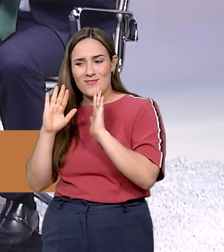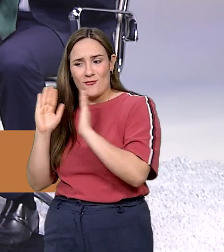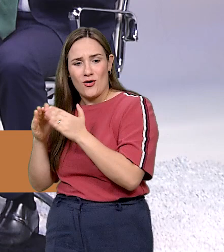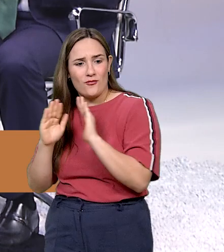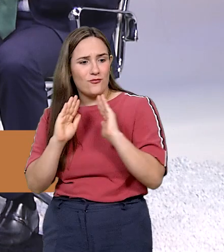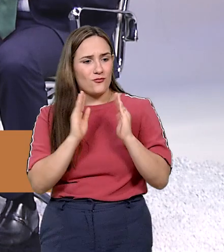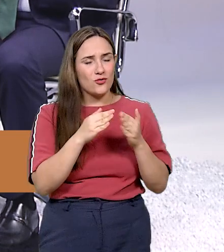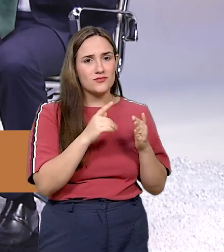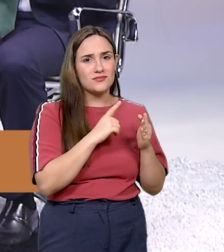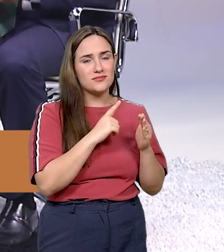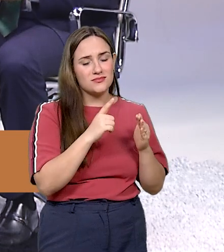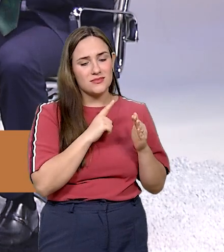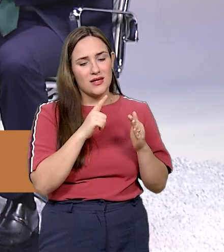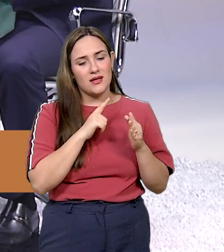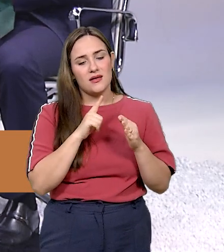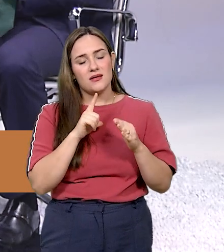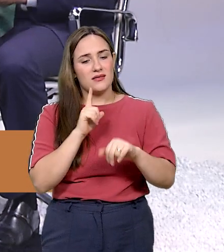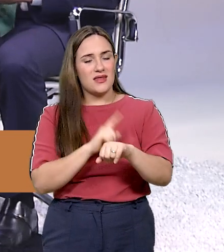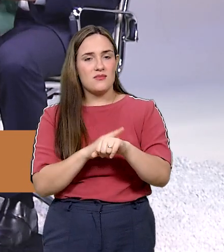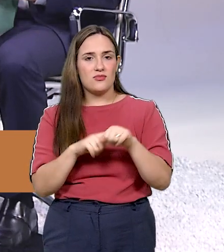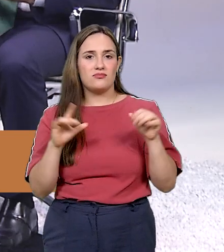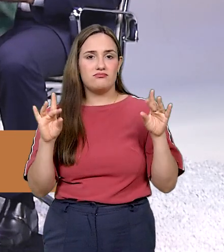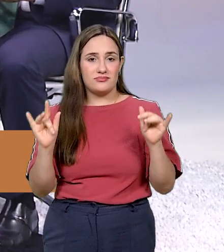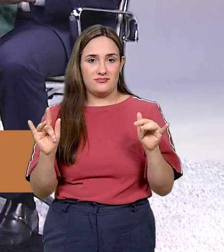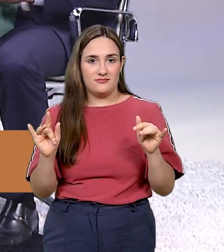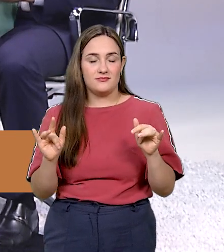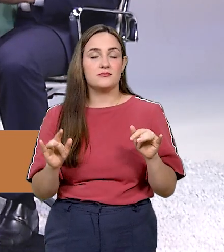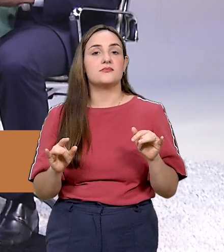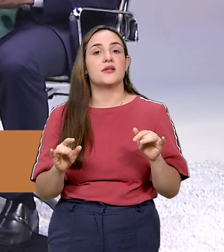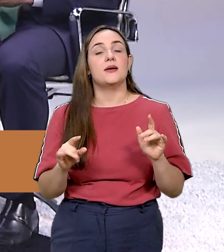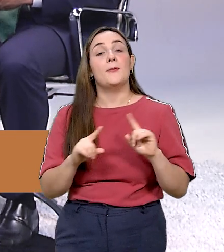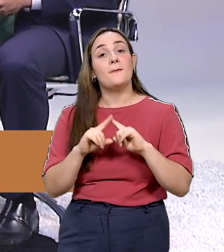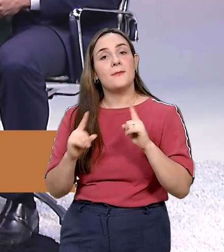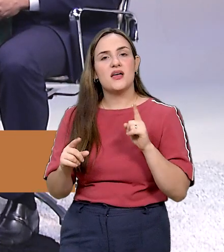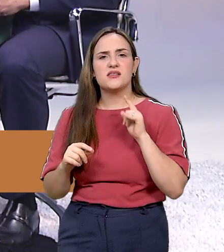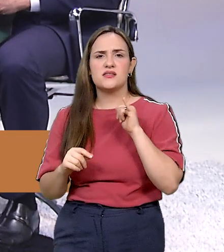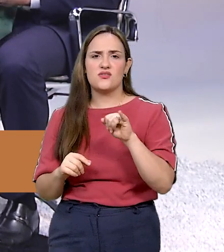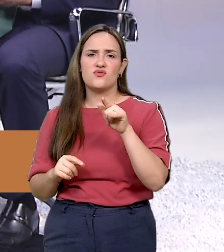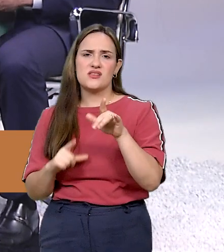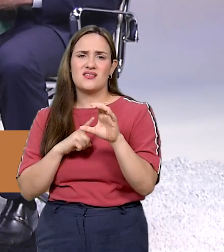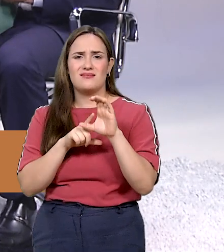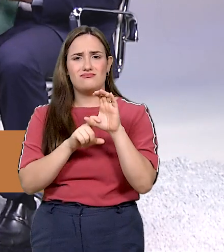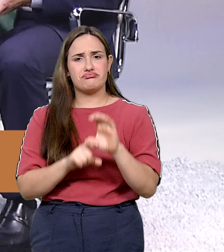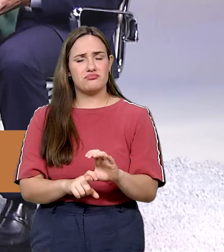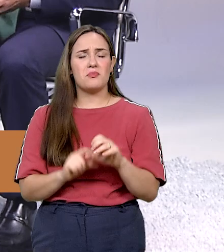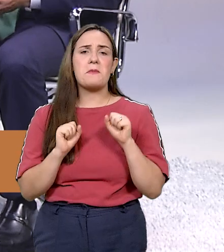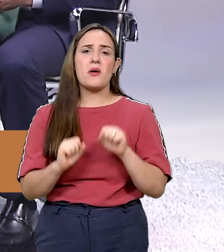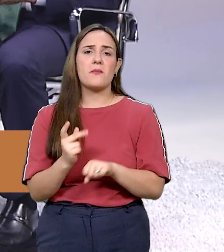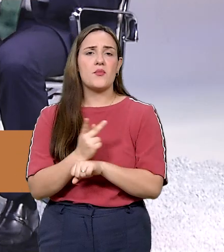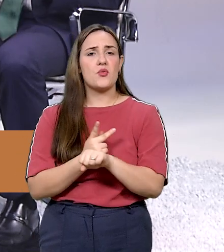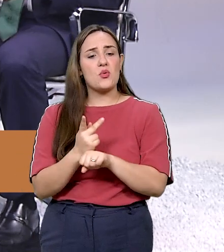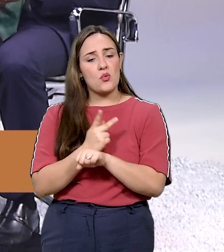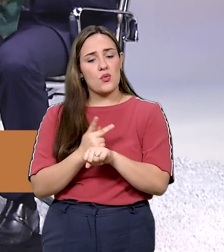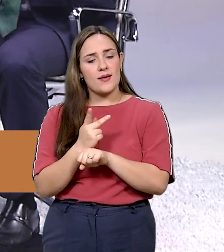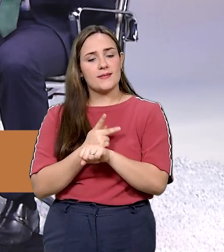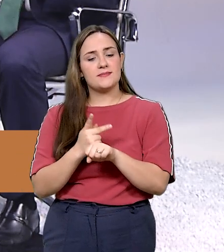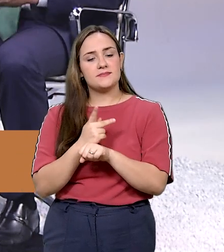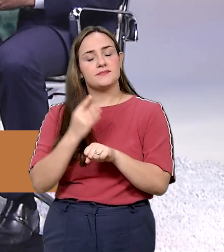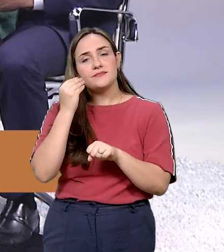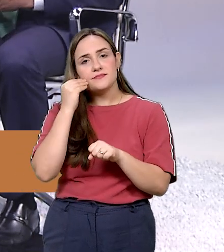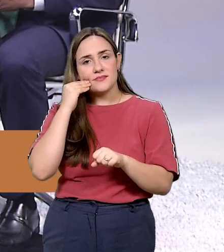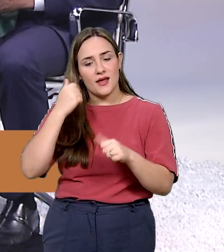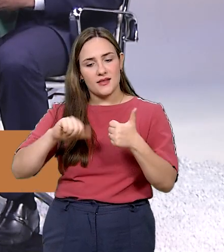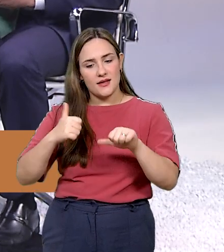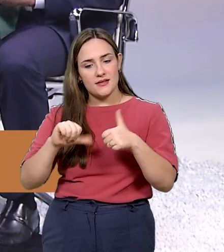isso leva a um prazo. Mas isso não impede que o consumidor que se veja endividado procure os mecanismos para poder